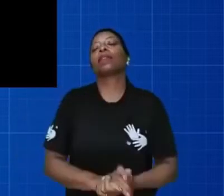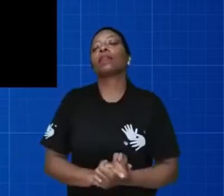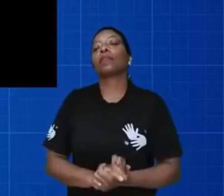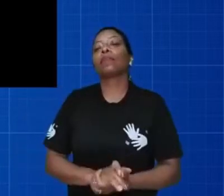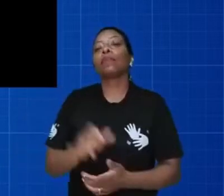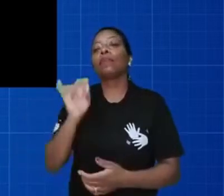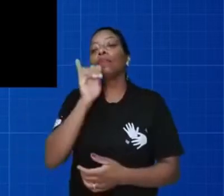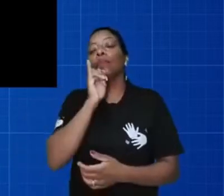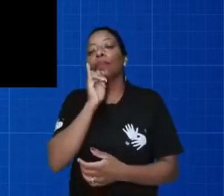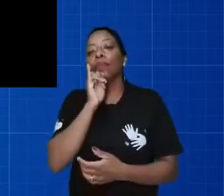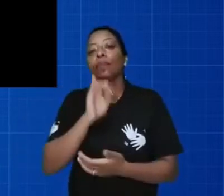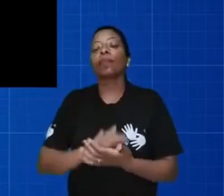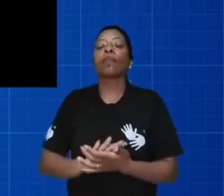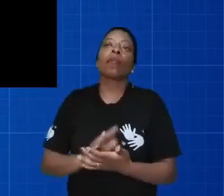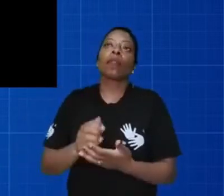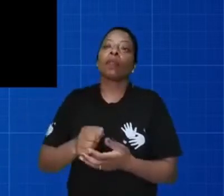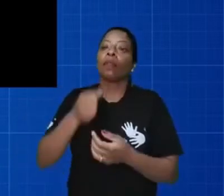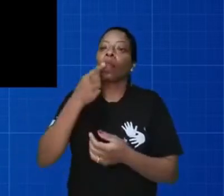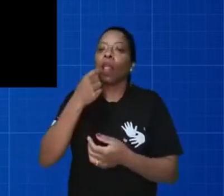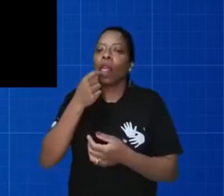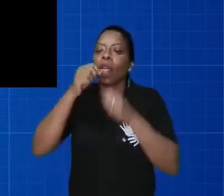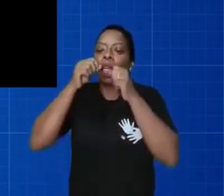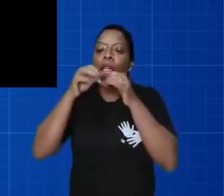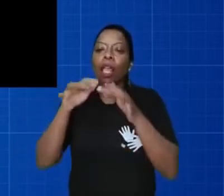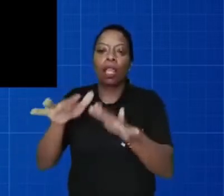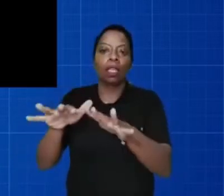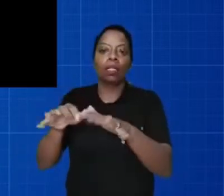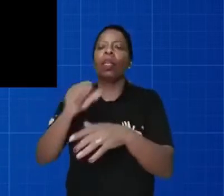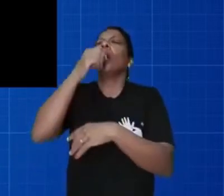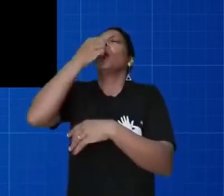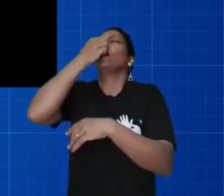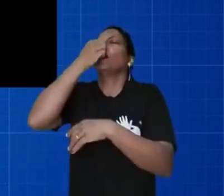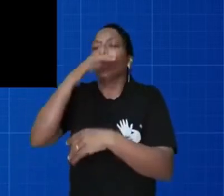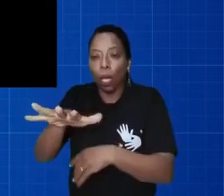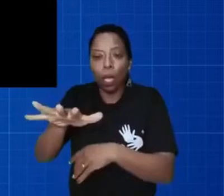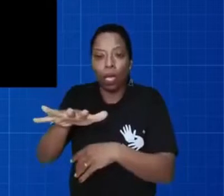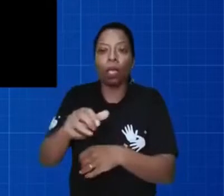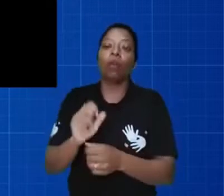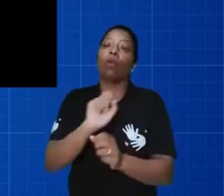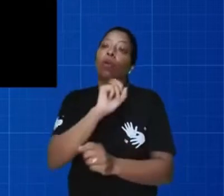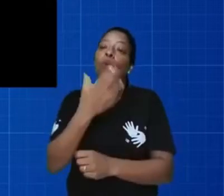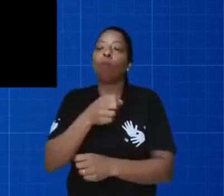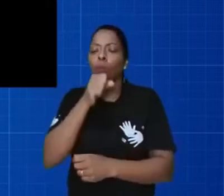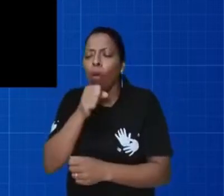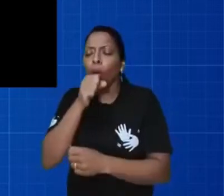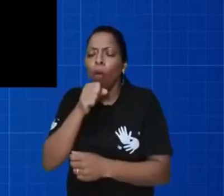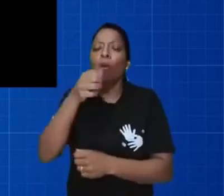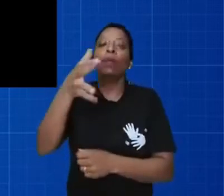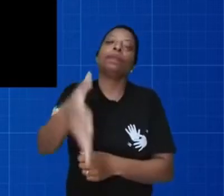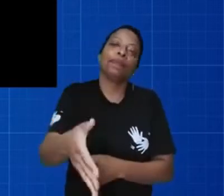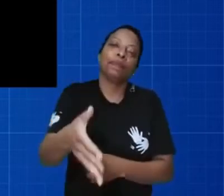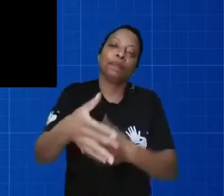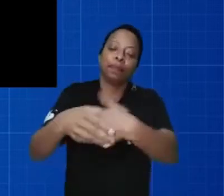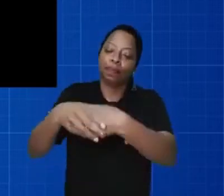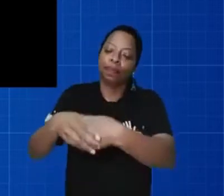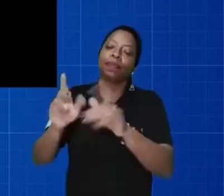saliva, espirro, tosse, e o contato com superfícies de objetos pessoais. Então, veja, mais uma vez,